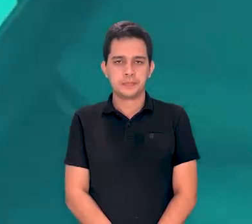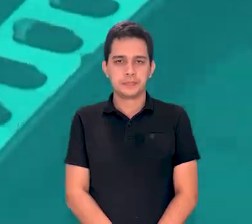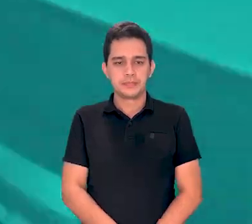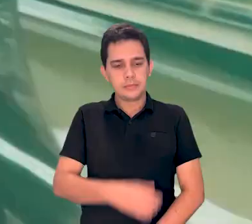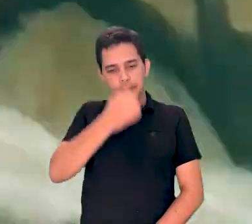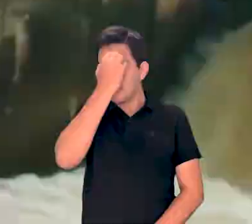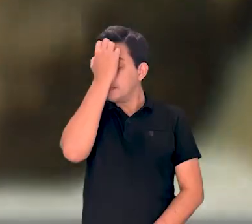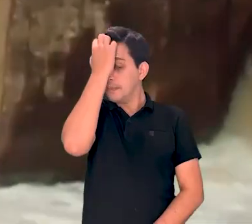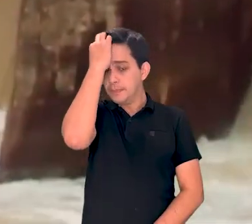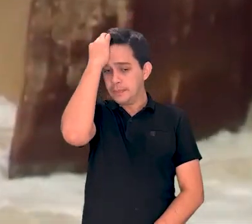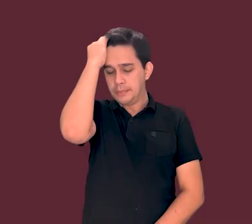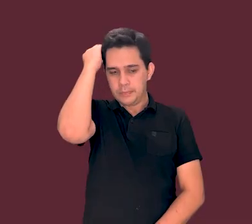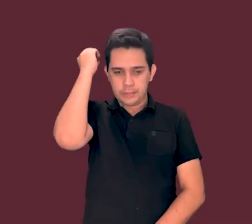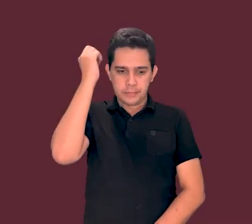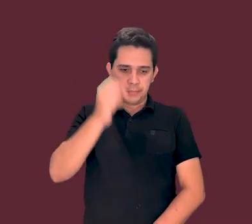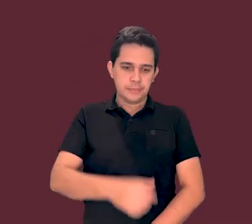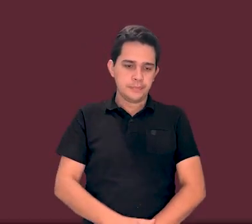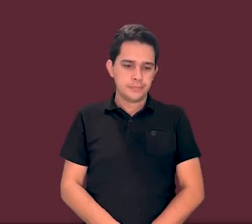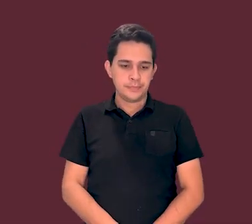em